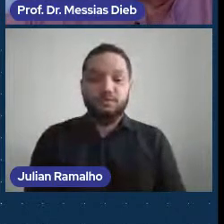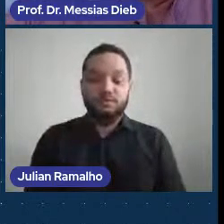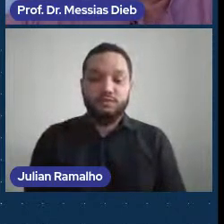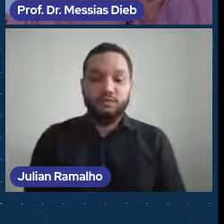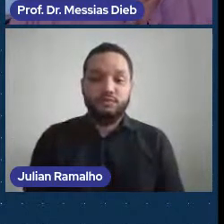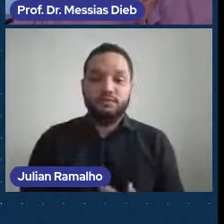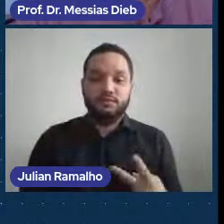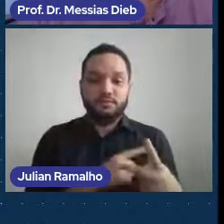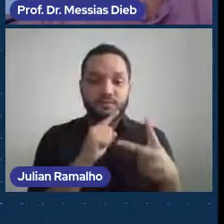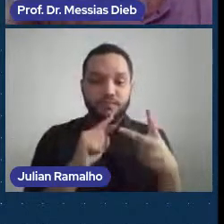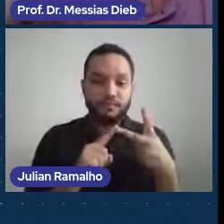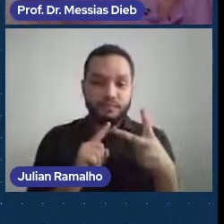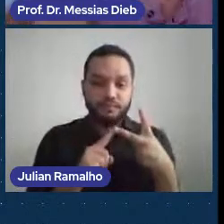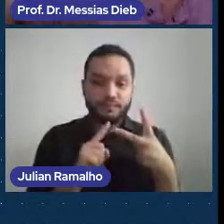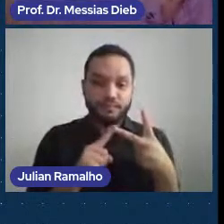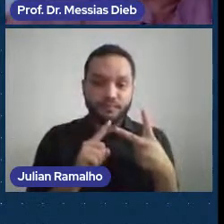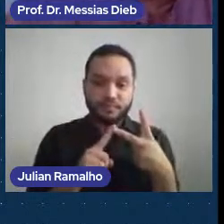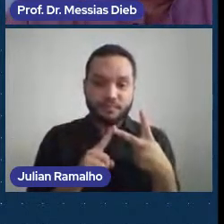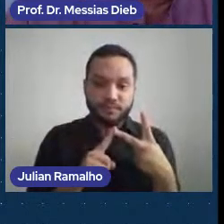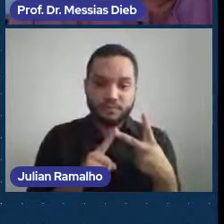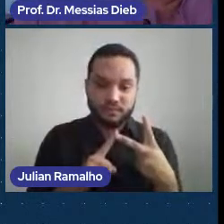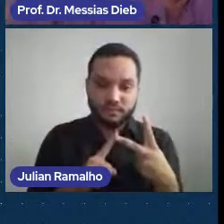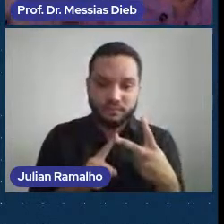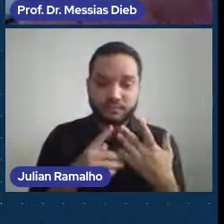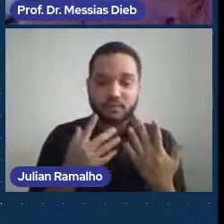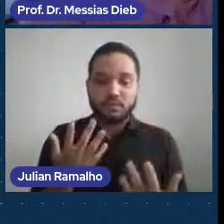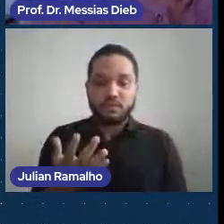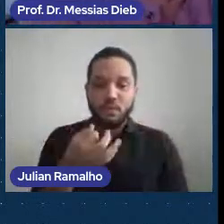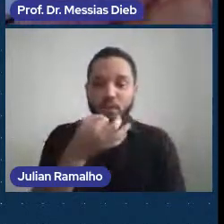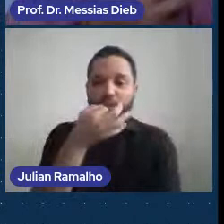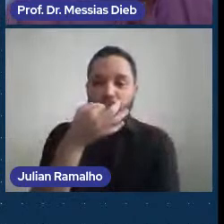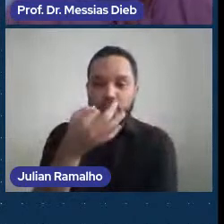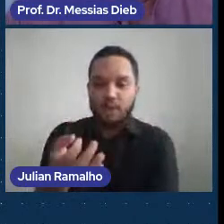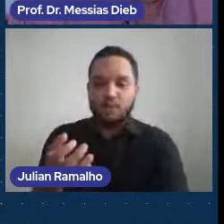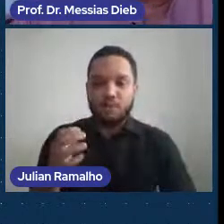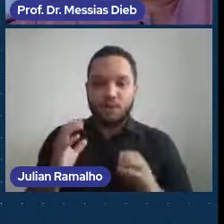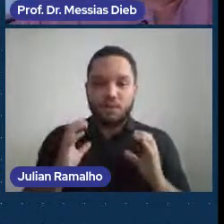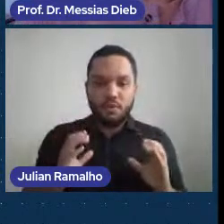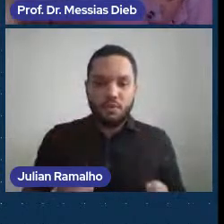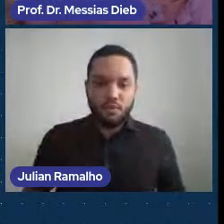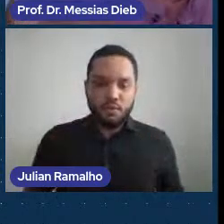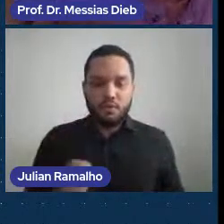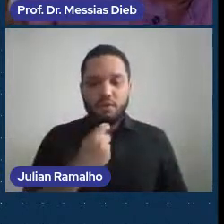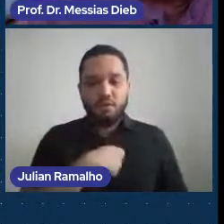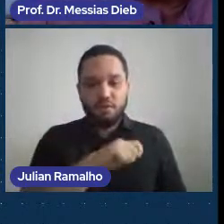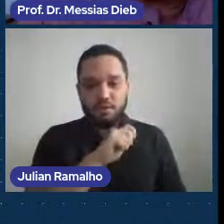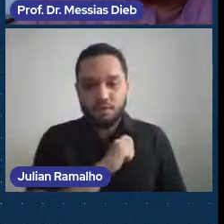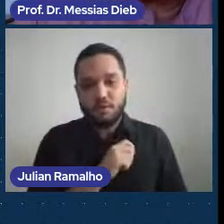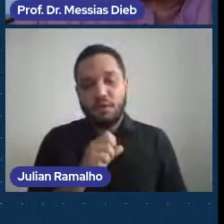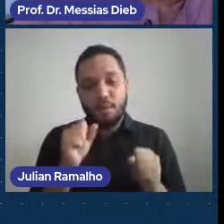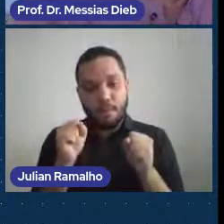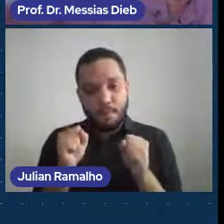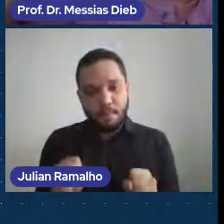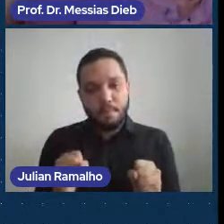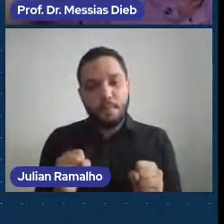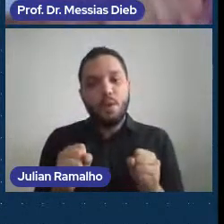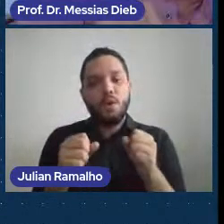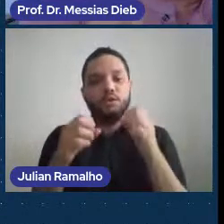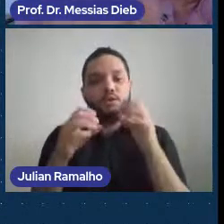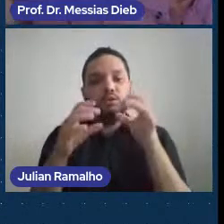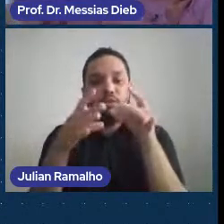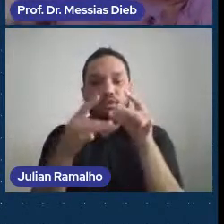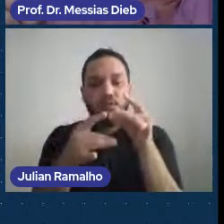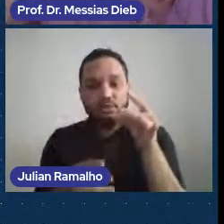segunda pergunta seria: que posicionamentos, comportamentos ou atitudes podem ser descritos a partir